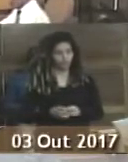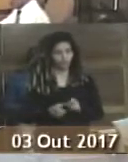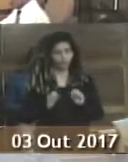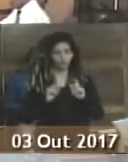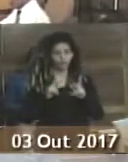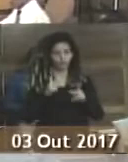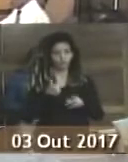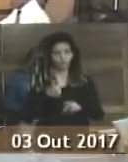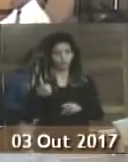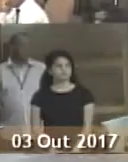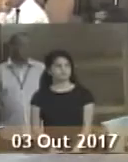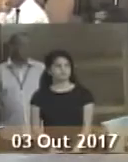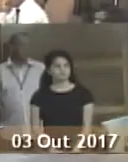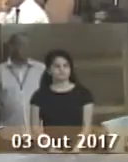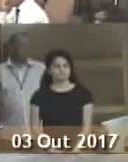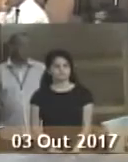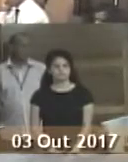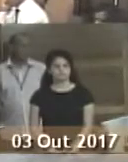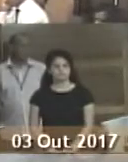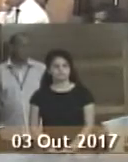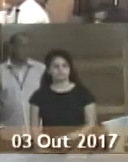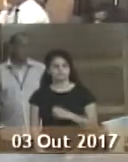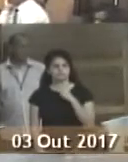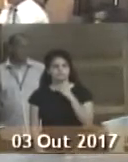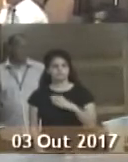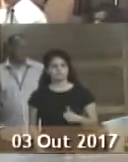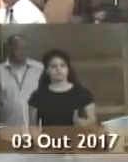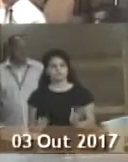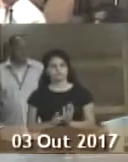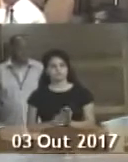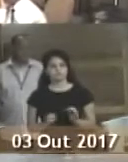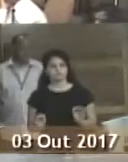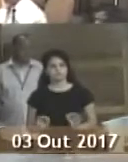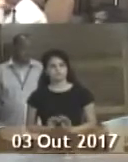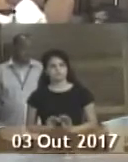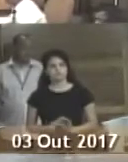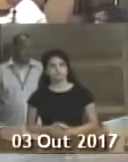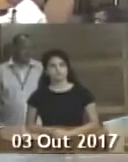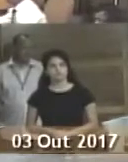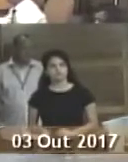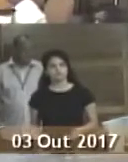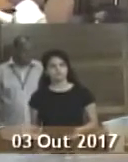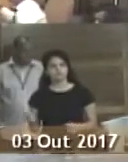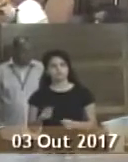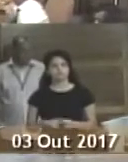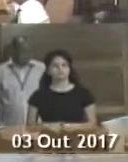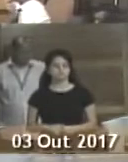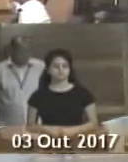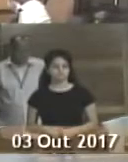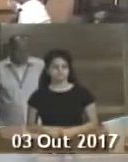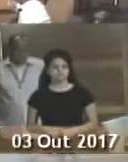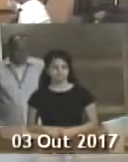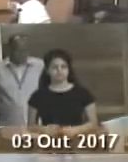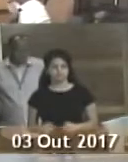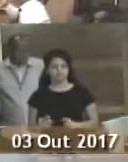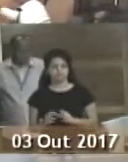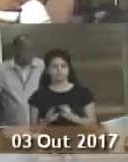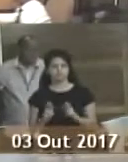Aprovada por 11 votos. Bem, já com o parecer pronto, retornamos com a nossa sessão.